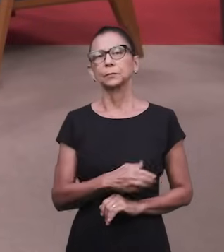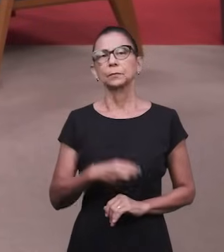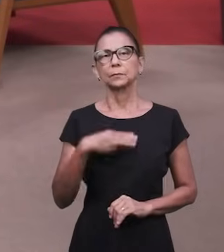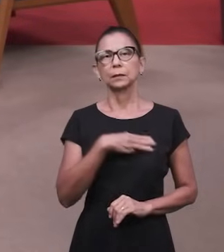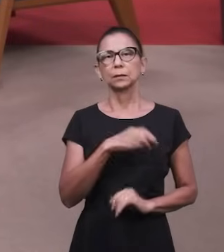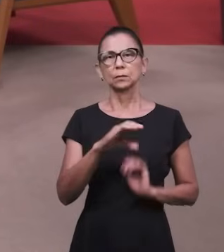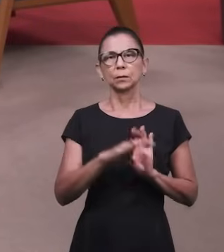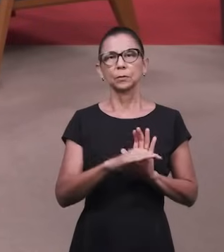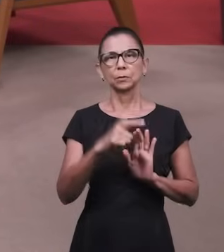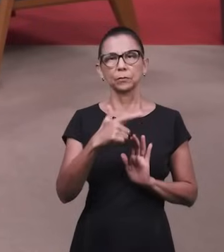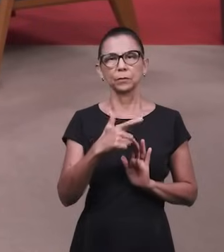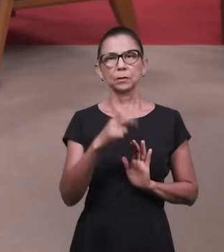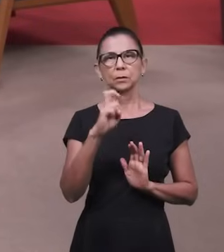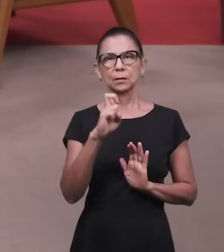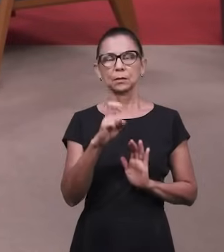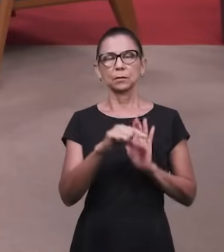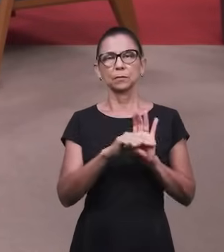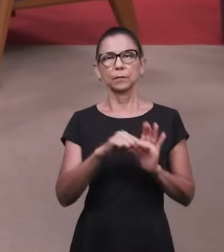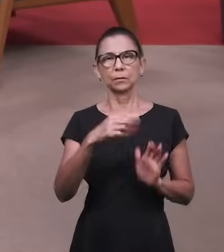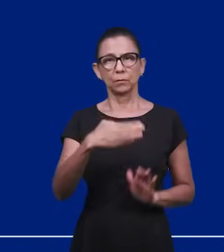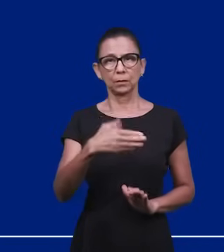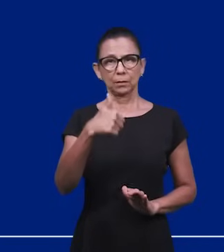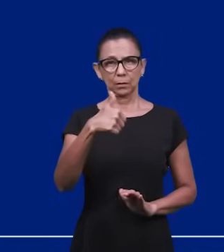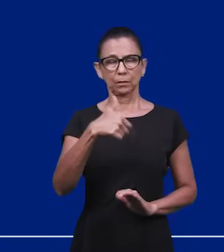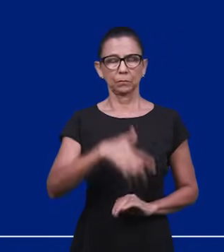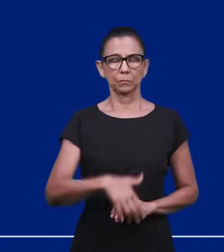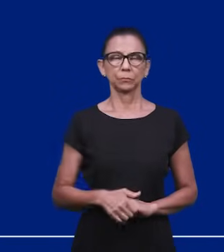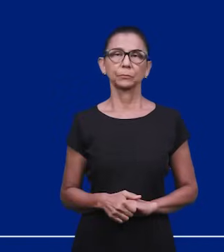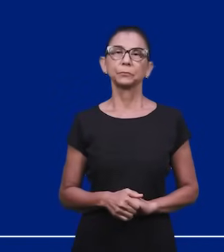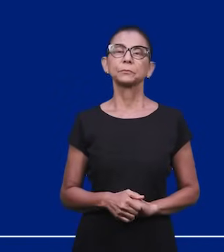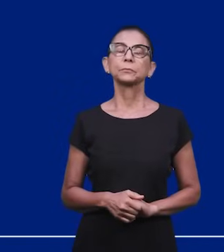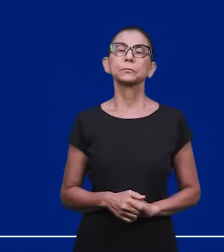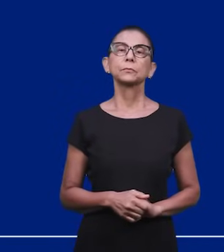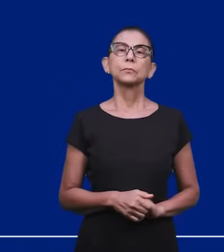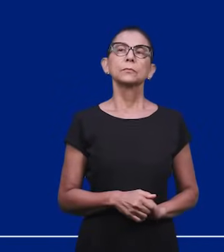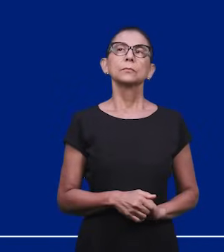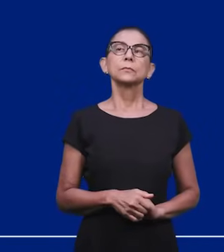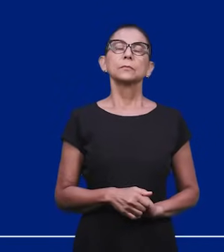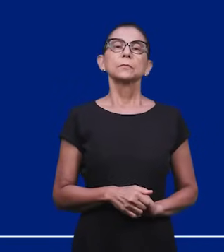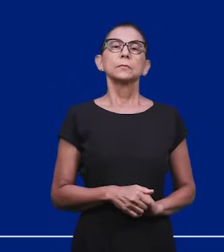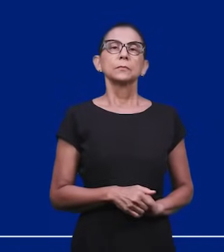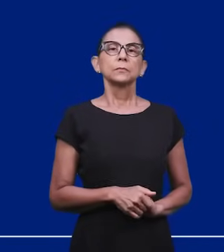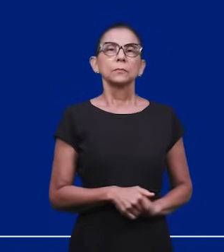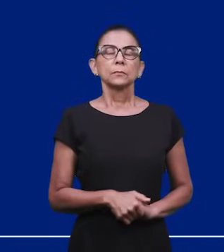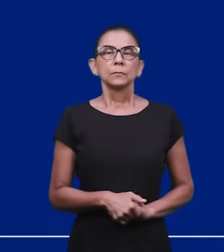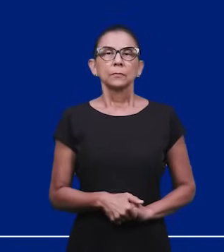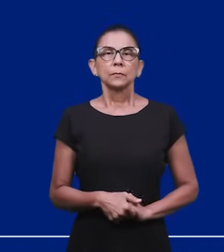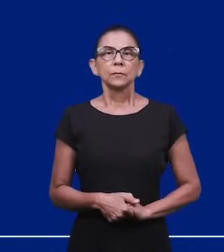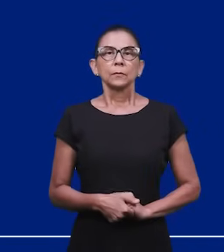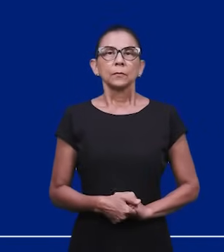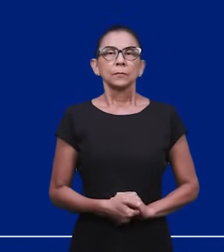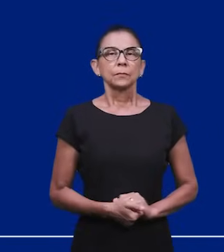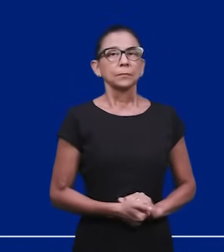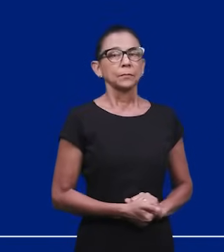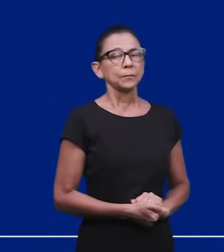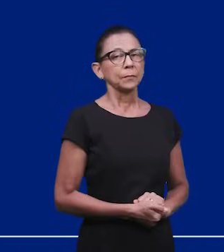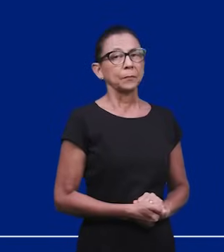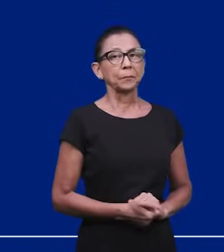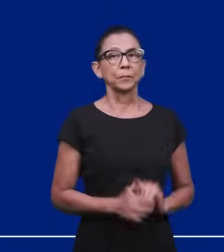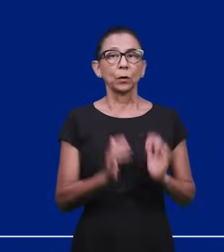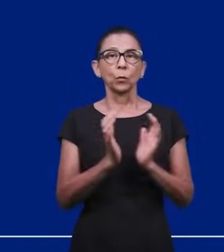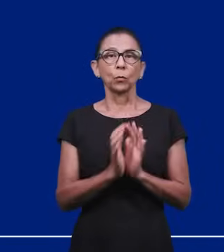nós estamos tratando aqui. Diz assim: então dirá também aos que estiverem à sua esquerda, que é um complemento, né?